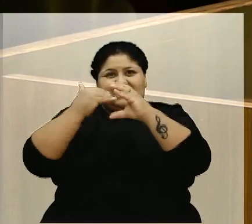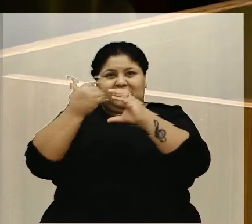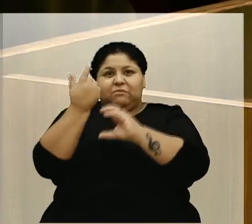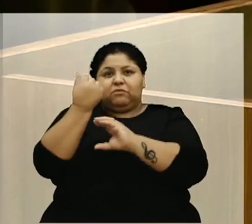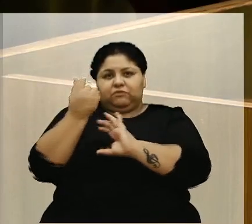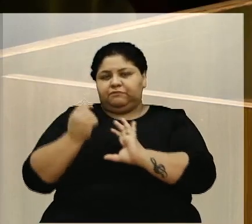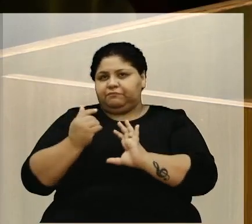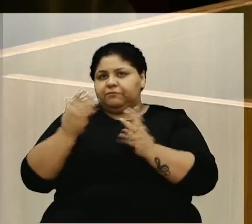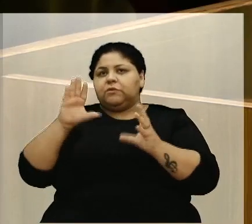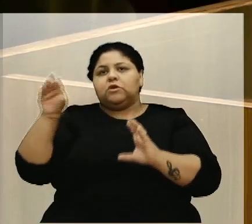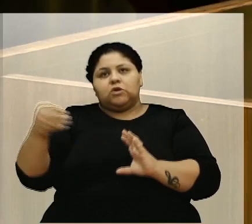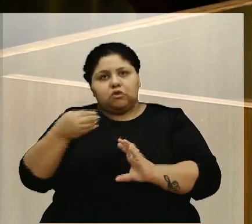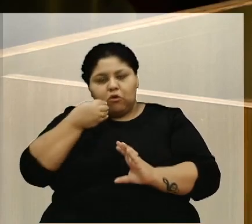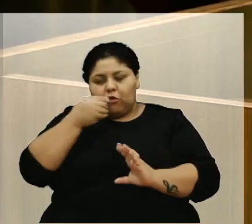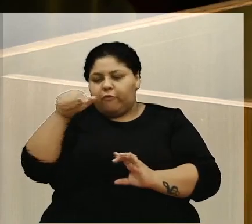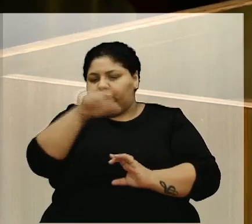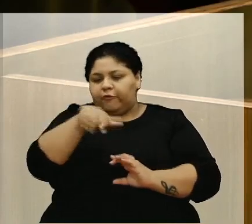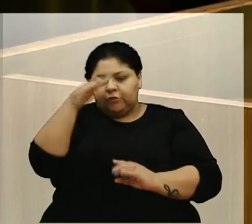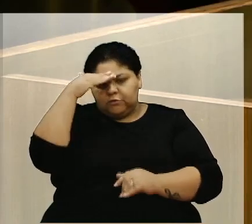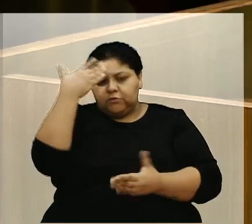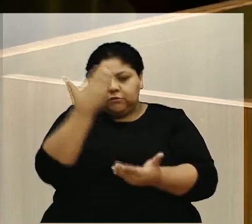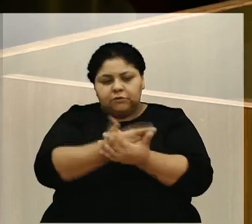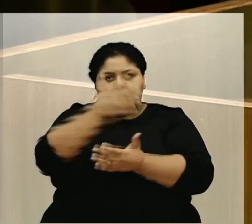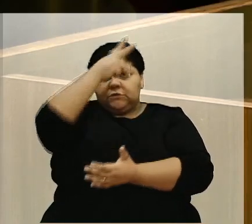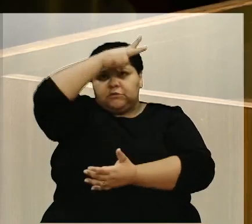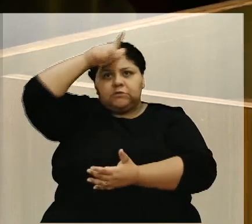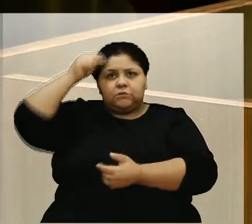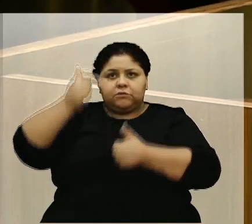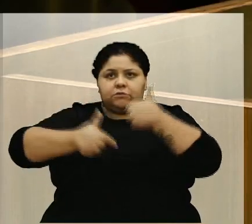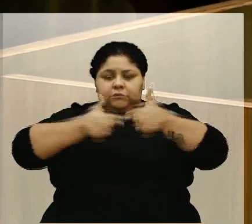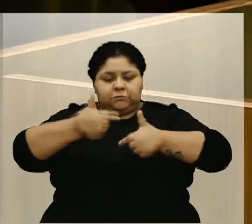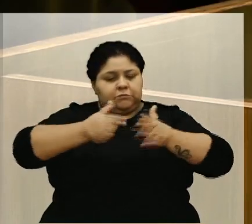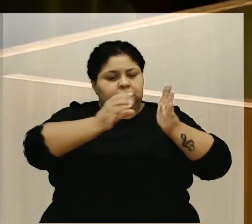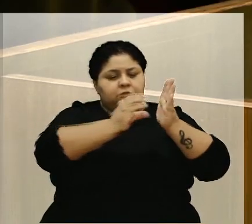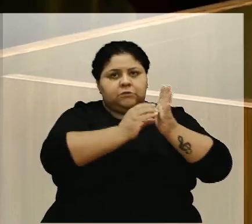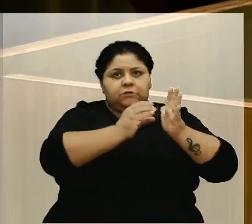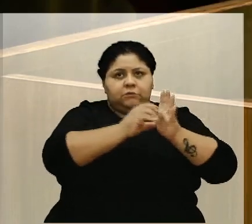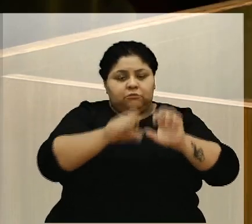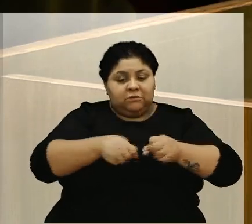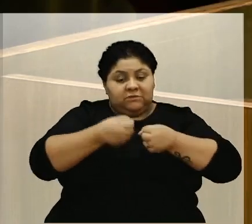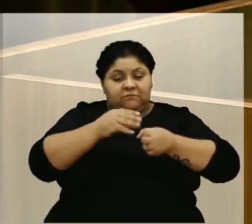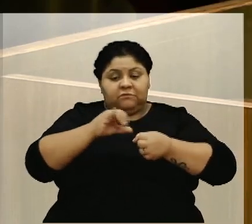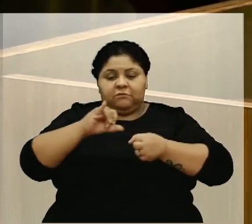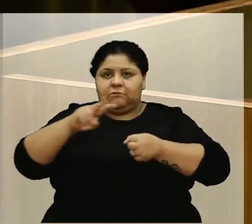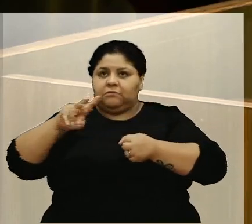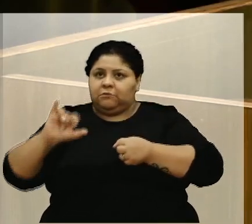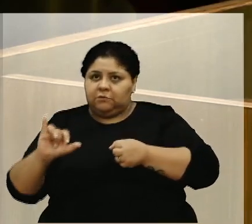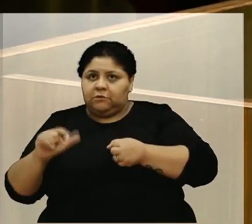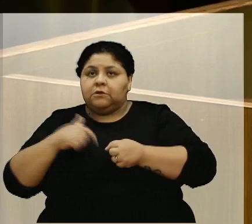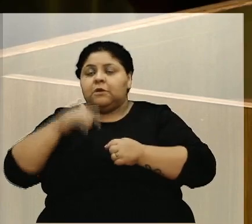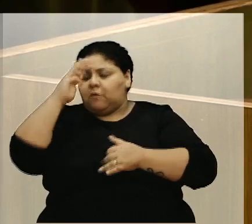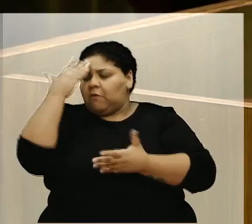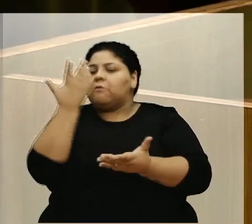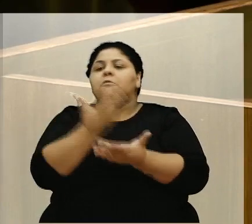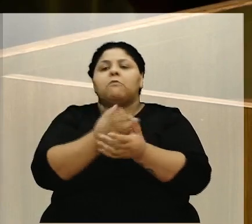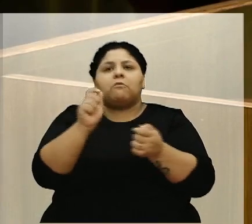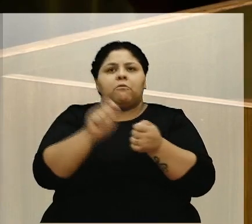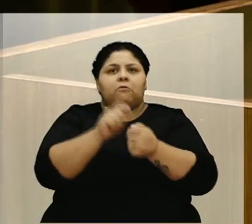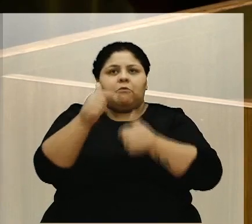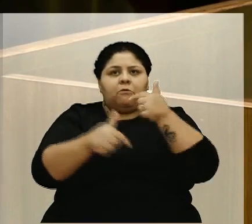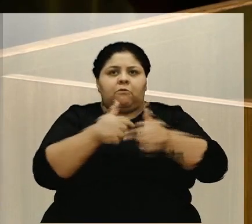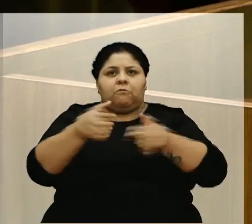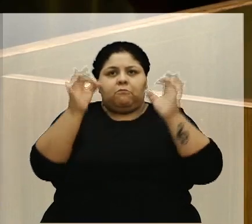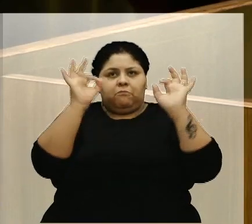com certeza, a gente confia na Prefeitura, no trabalho dos servidores, da Defesa Civil, e eu tenho certeza que será feito um trabalho